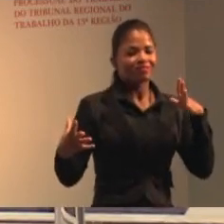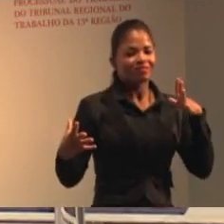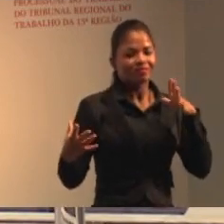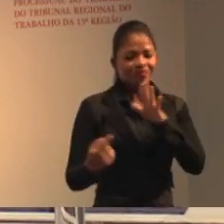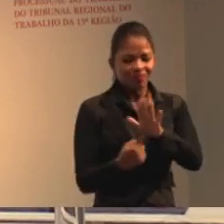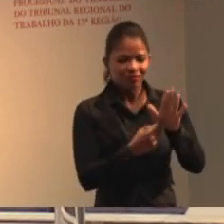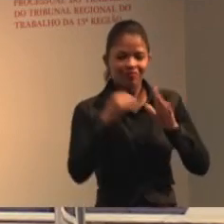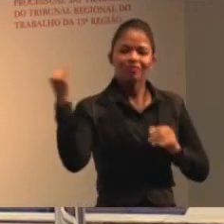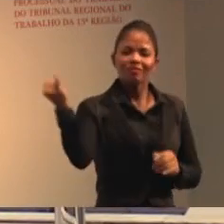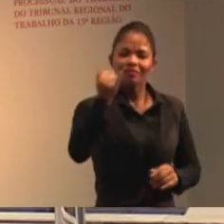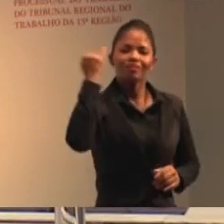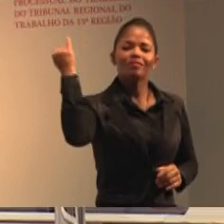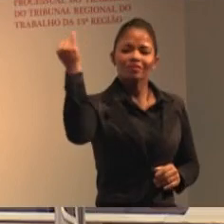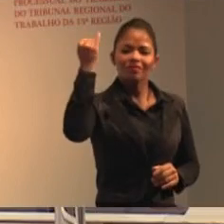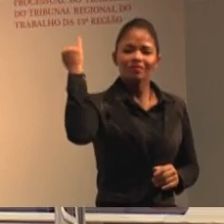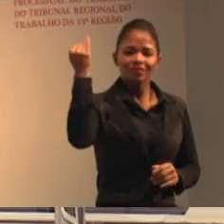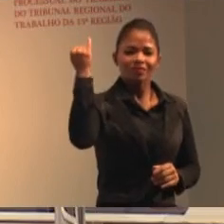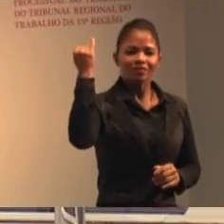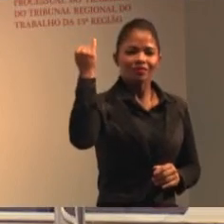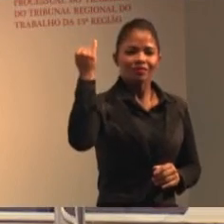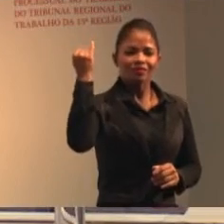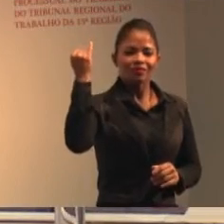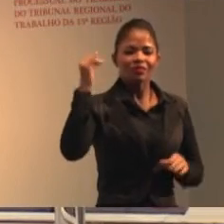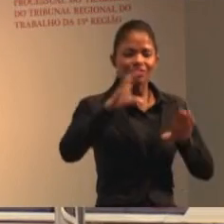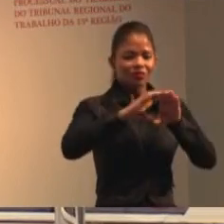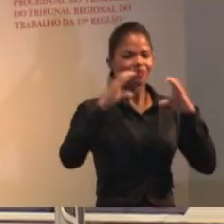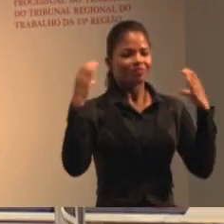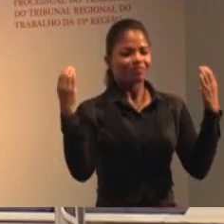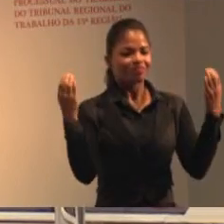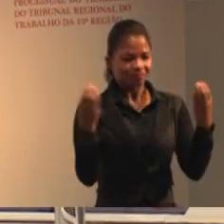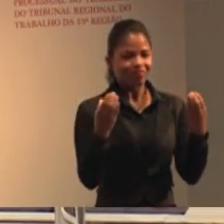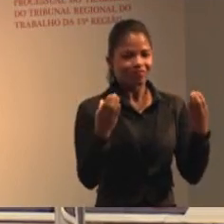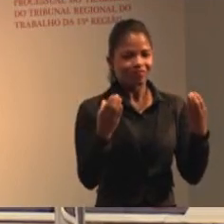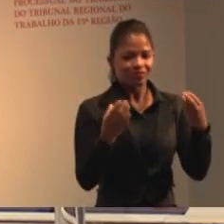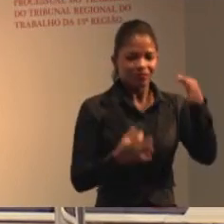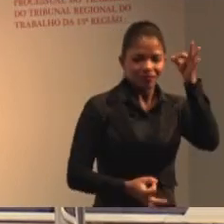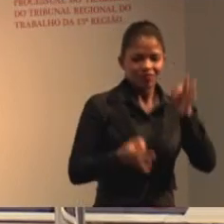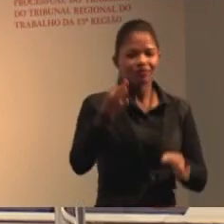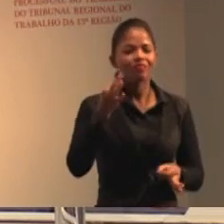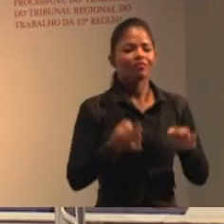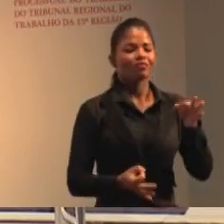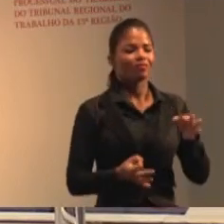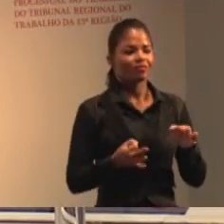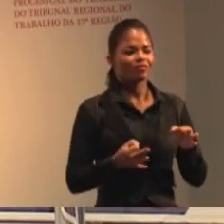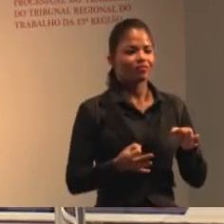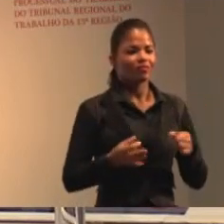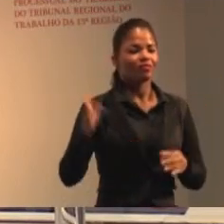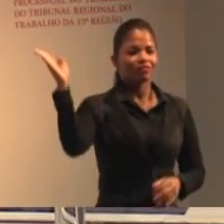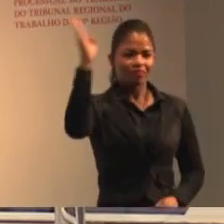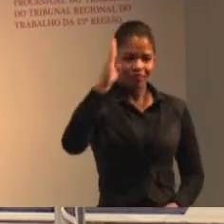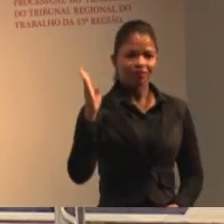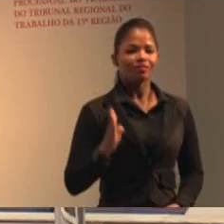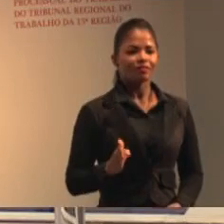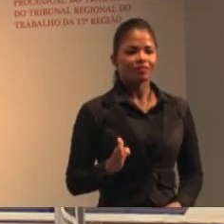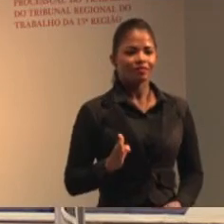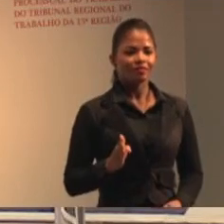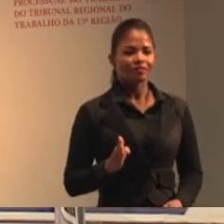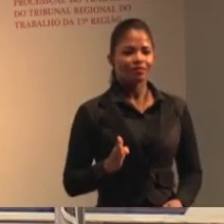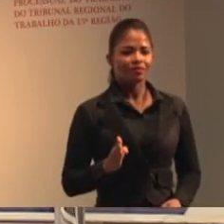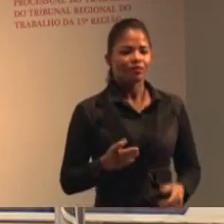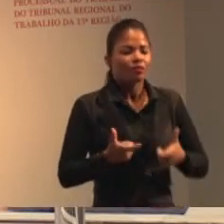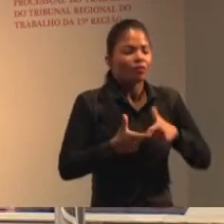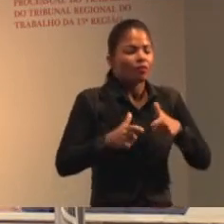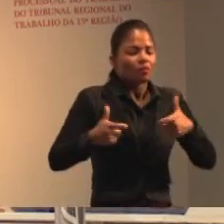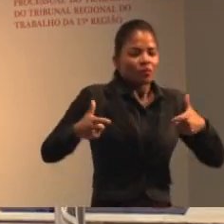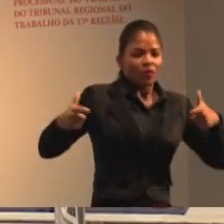a importância que tomou este evento no cenário jurídico nacional. Trata-se do